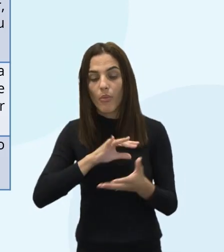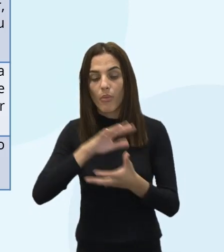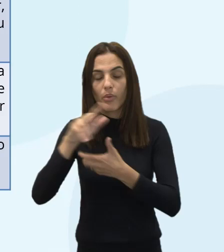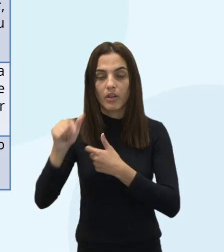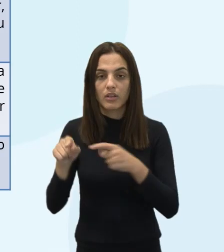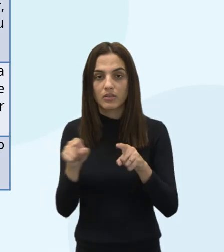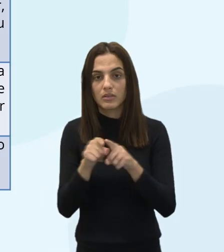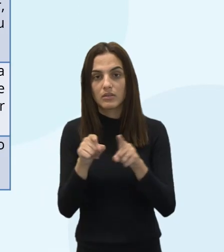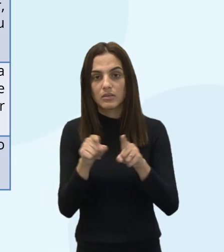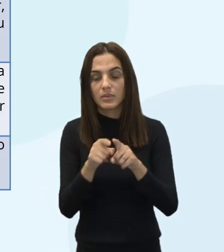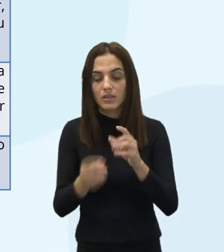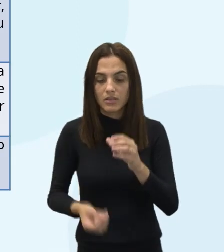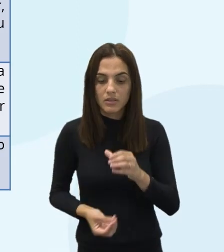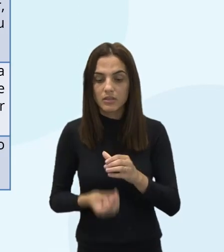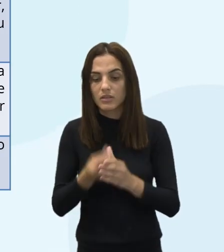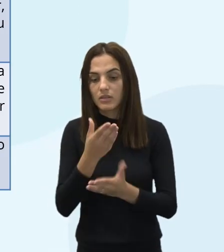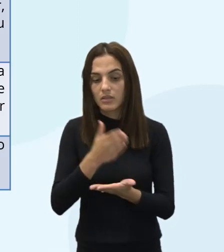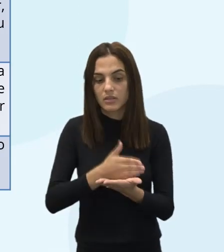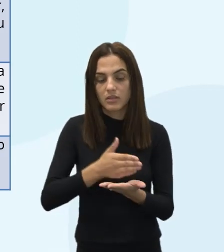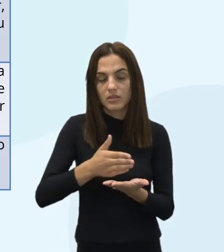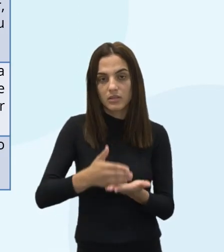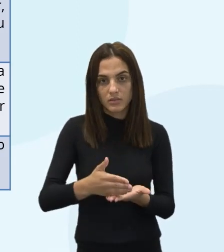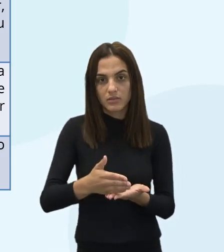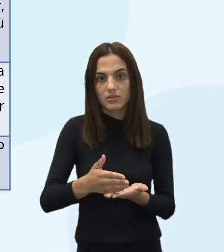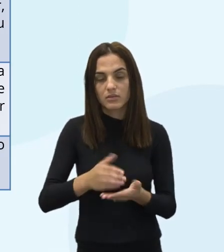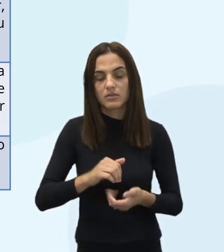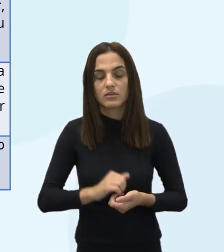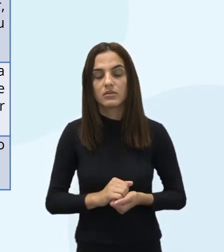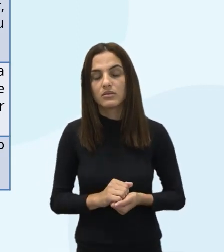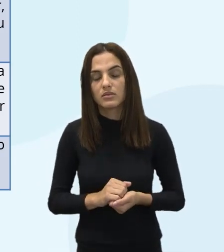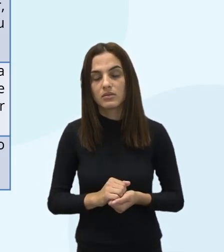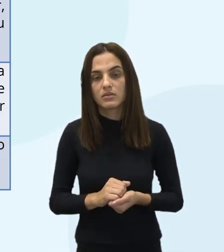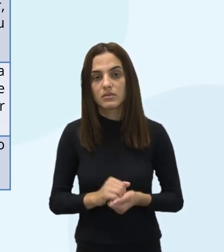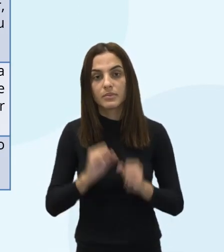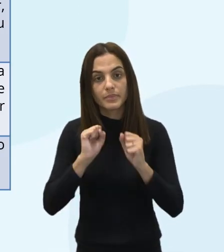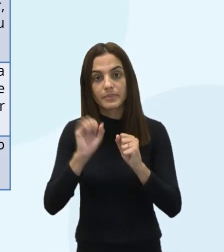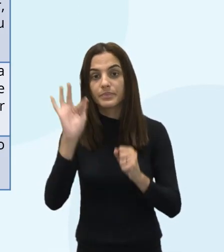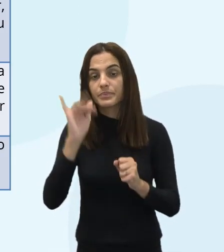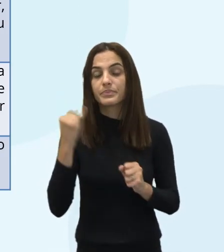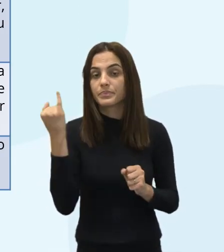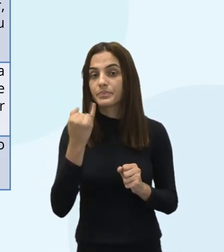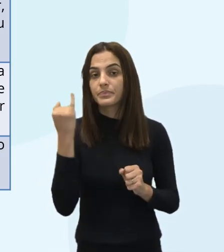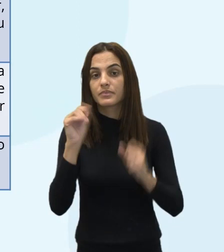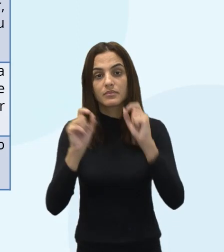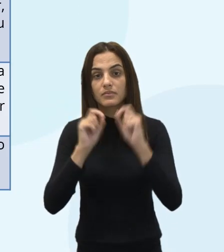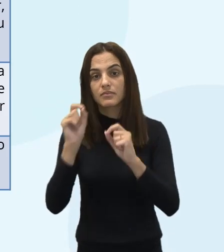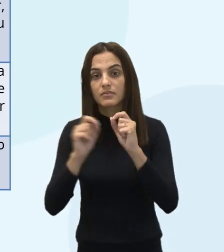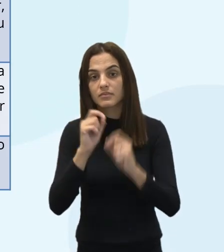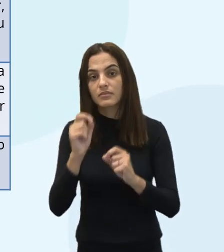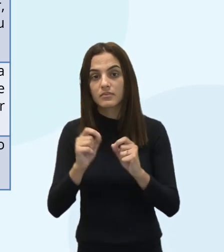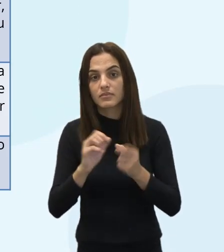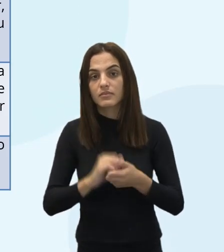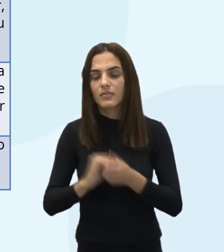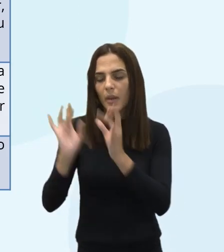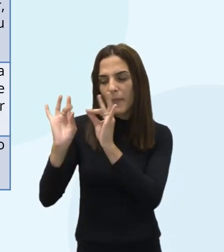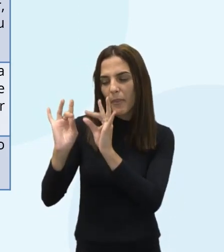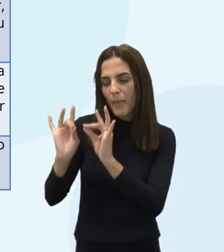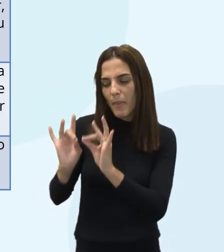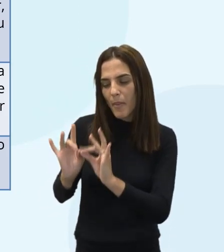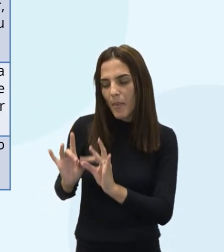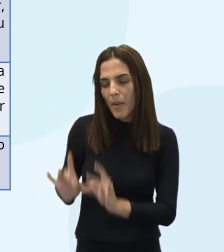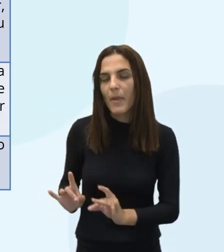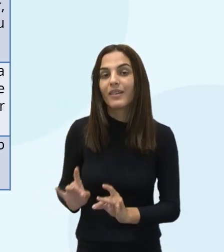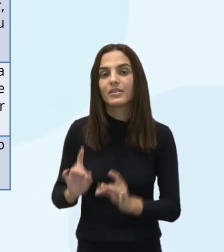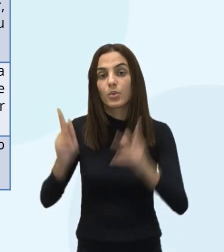a Constituição, que ela reitera os pontos da Declaração, passa a ser fundamental no sentido de resgatar a especificidade da